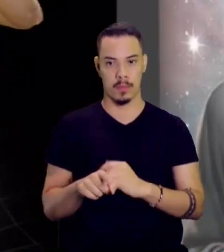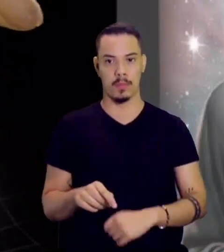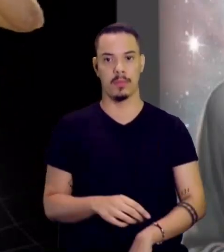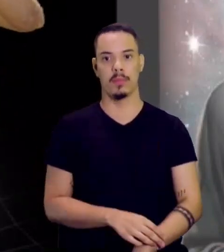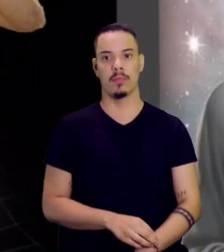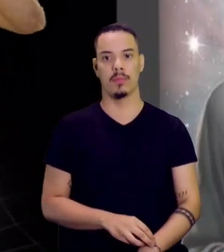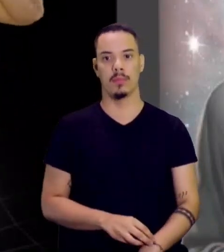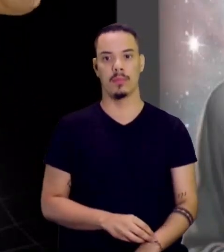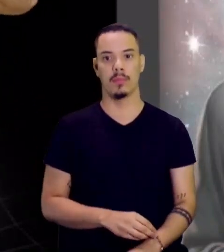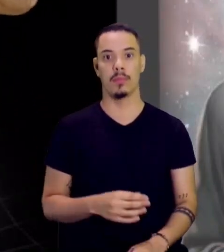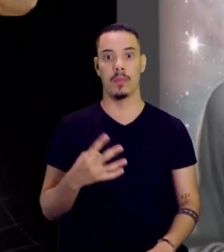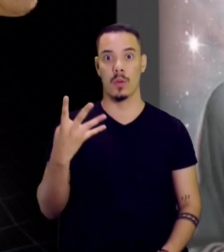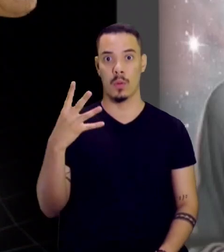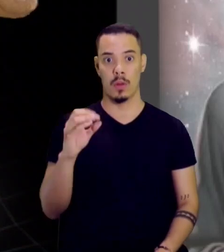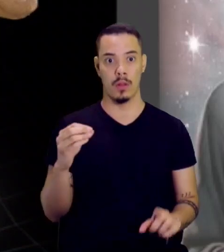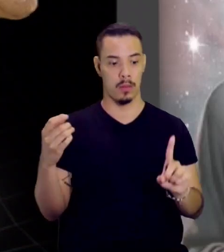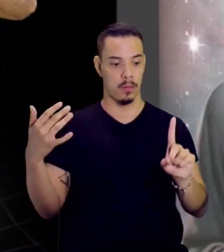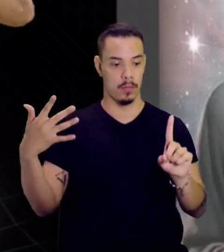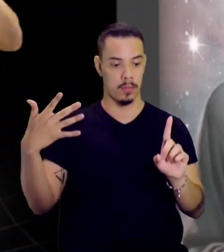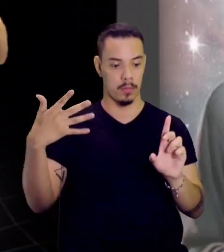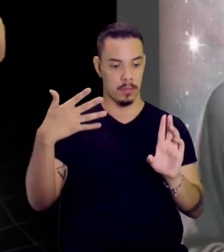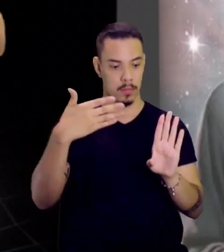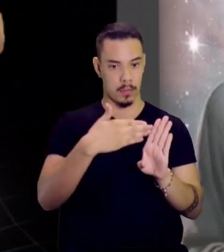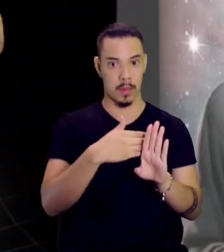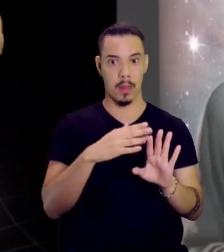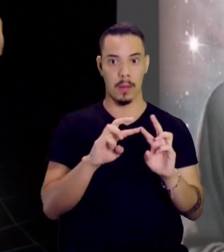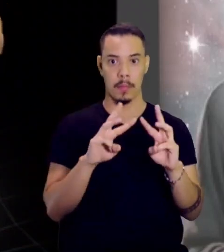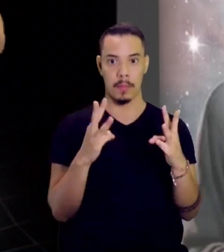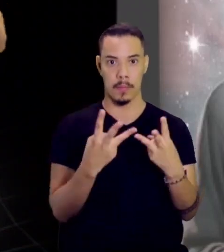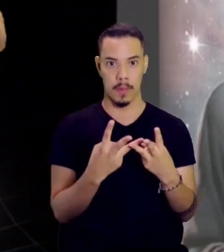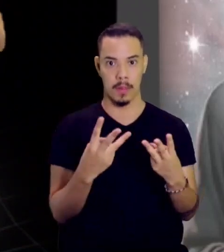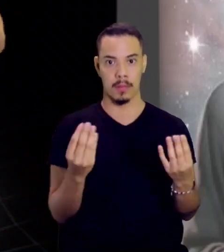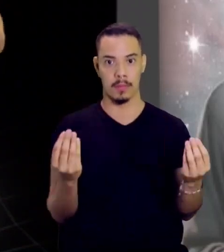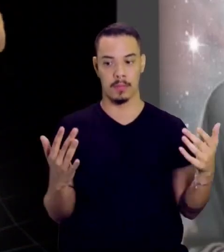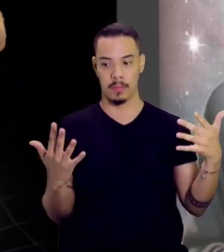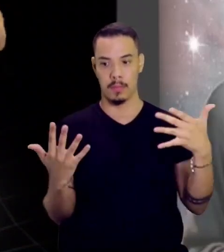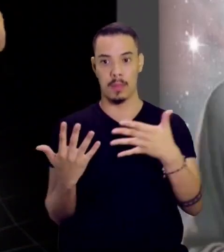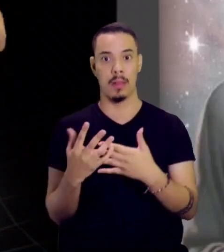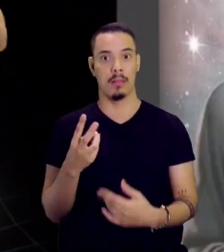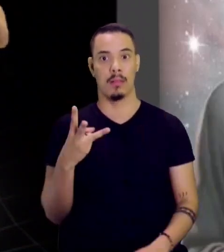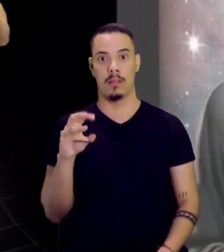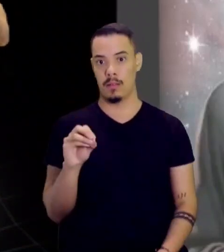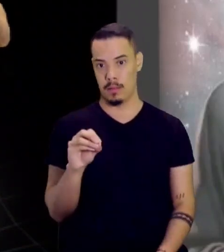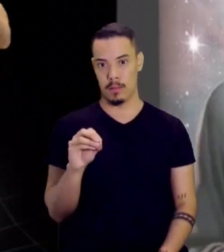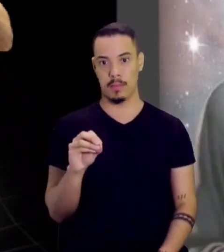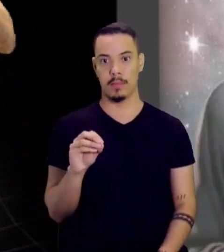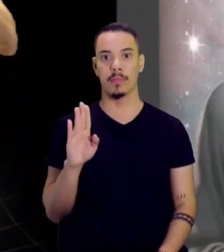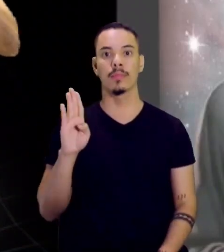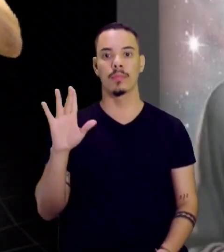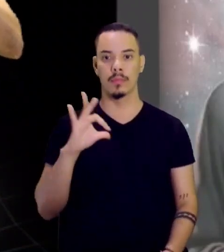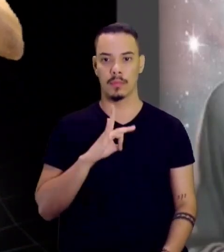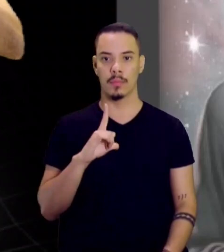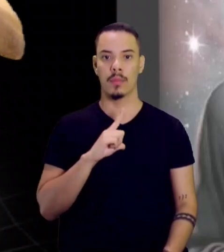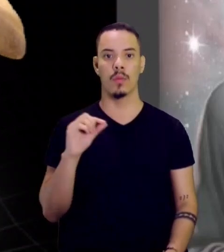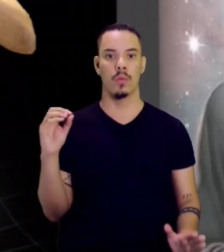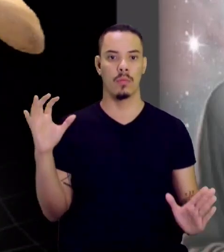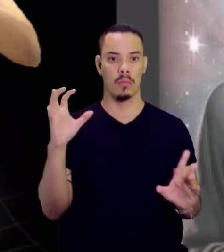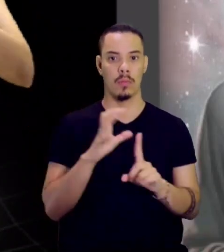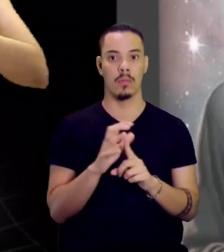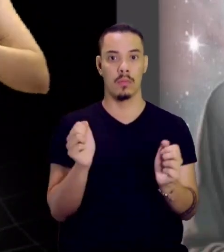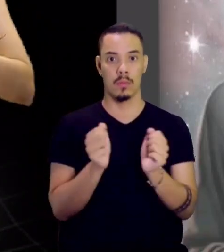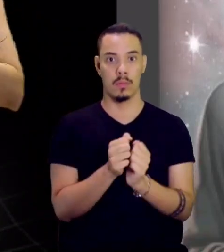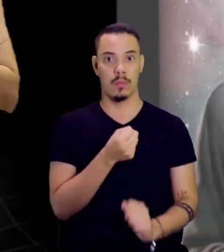aqui 40, certo? Quando a massa do A for 2, ele aplicou no B 30. E o B reagiu em cima do A com 30. Então,